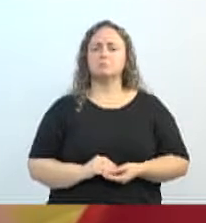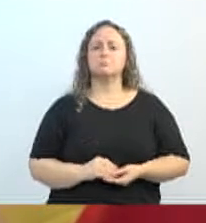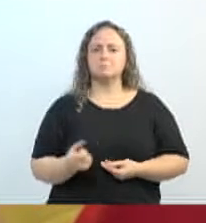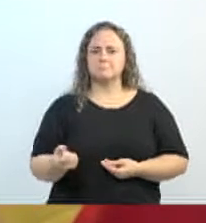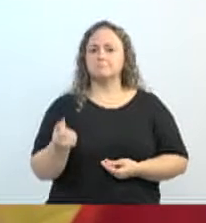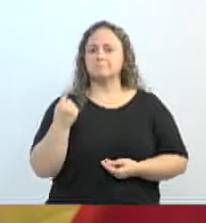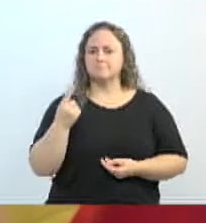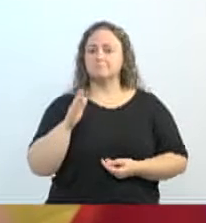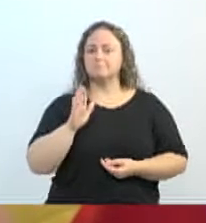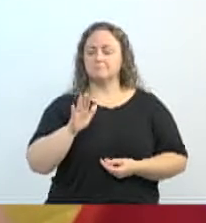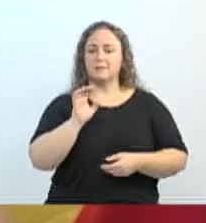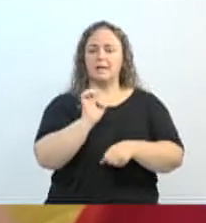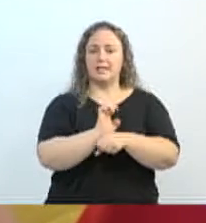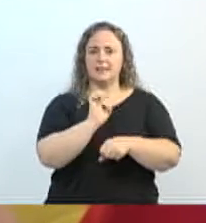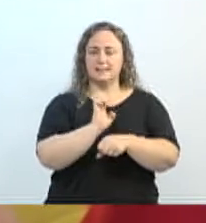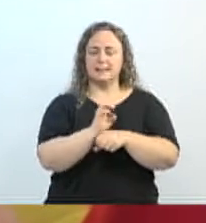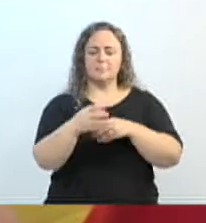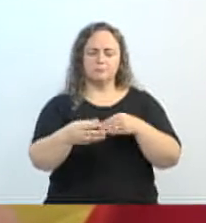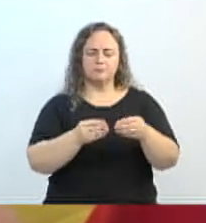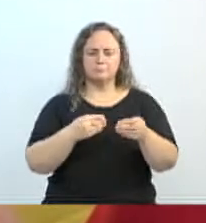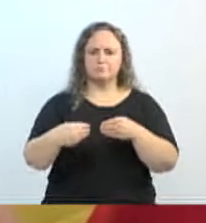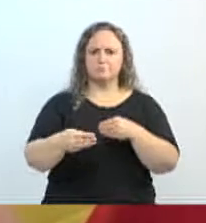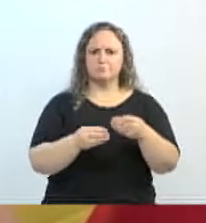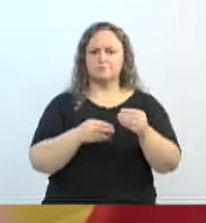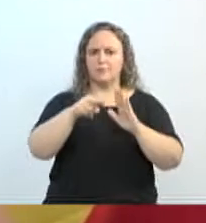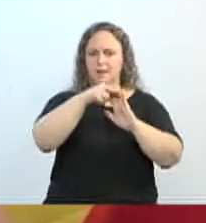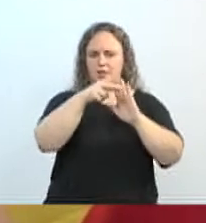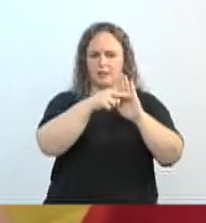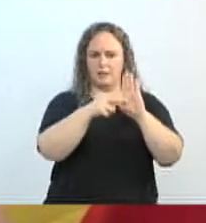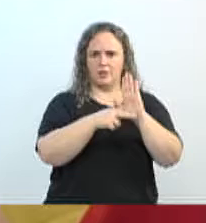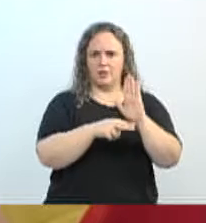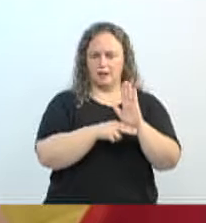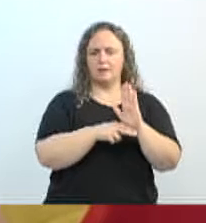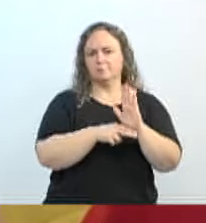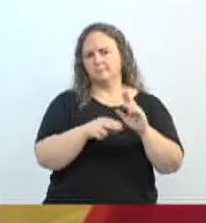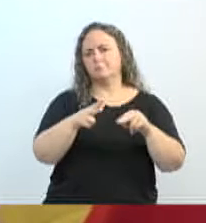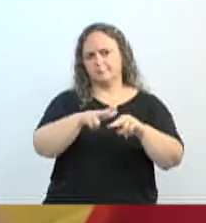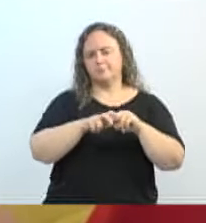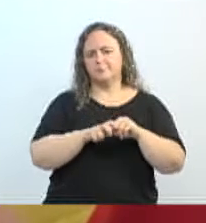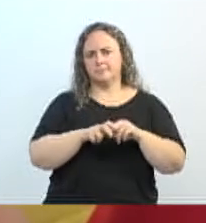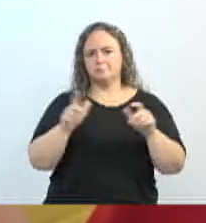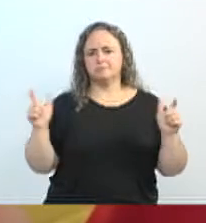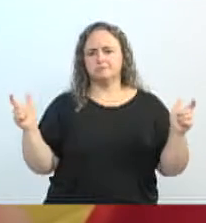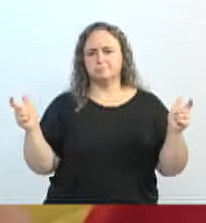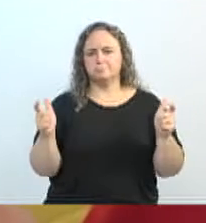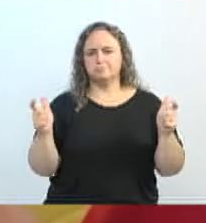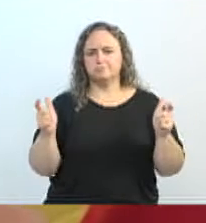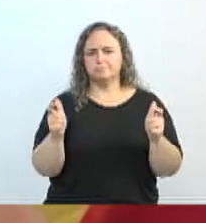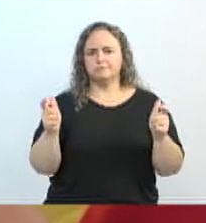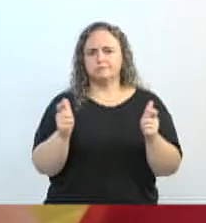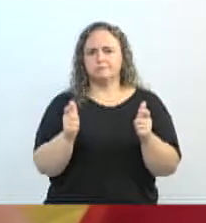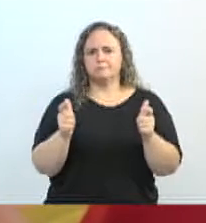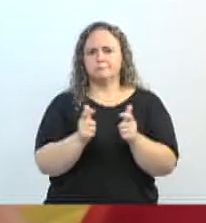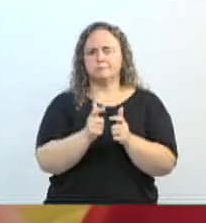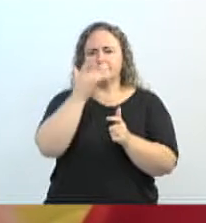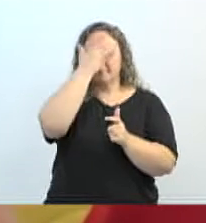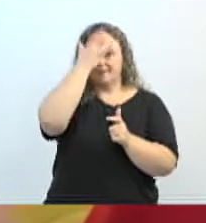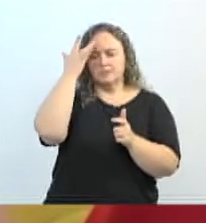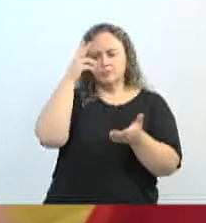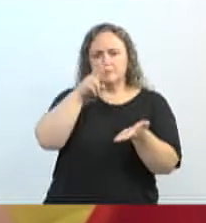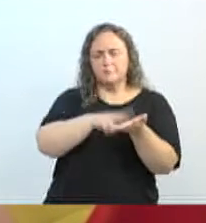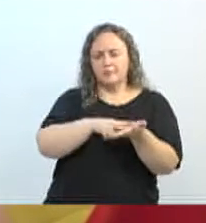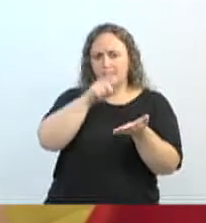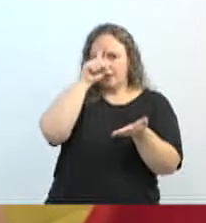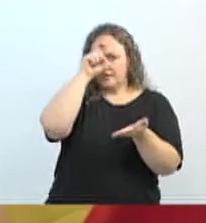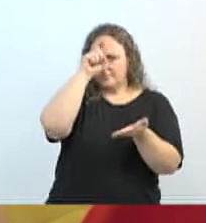O Estado flexibilizou algumas normas por conta da diminuição do número de internados por Covid em